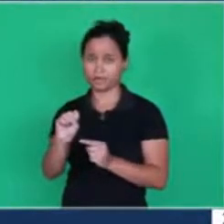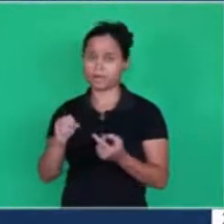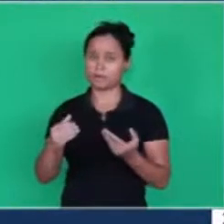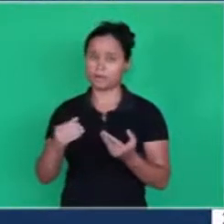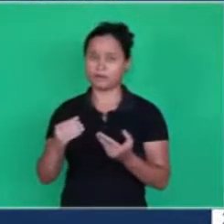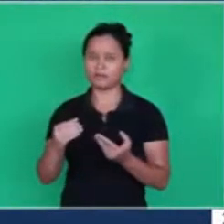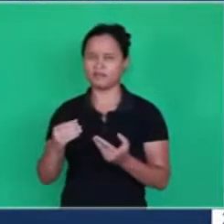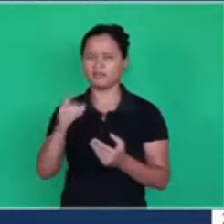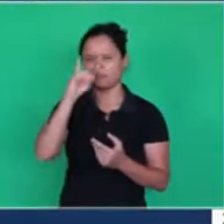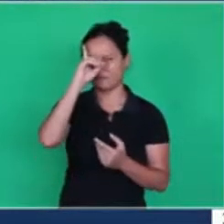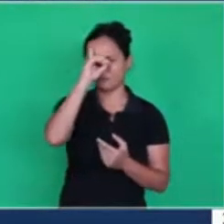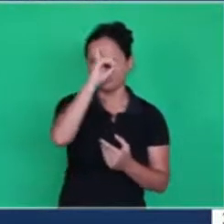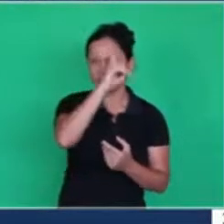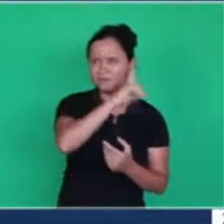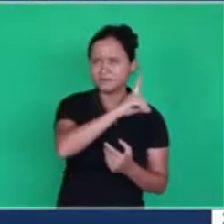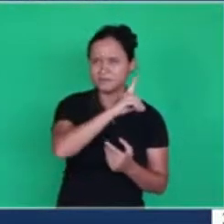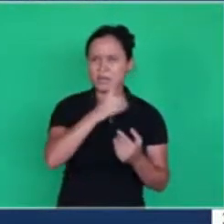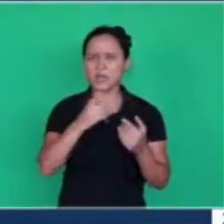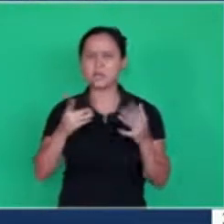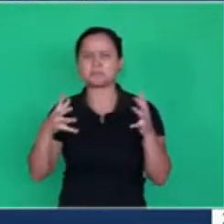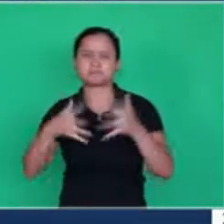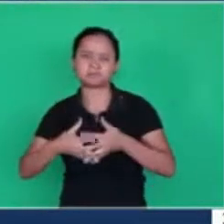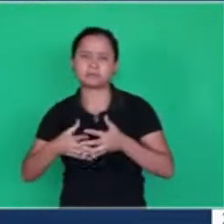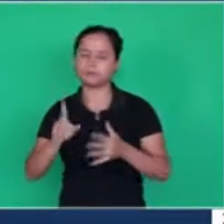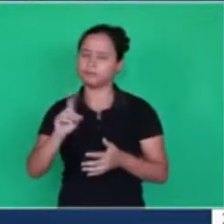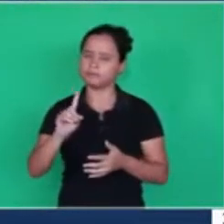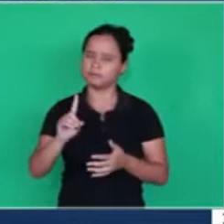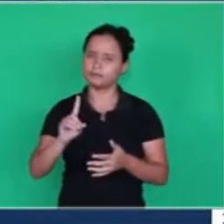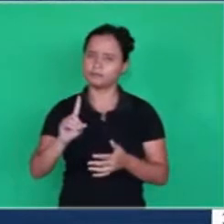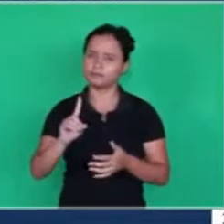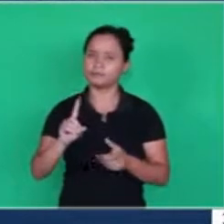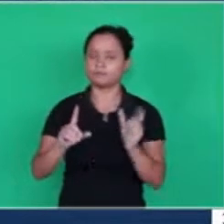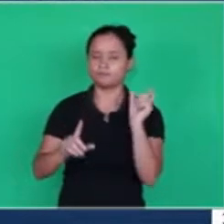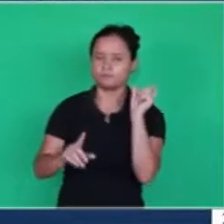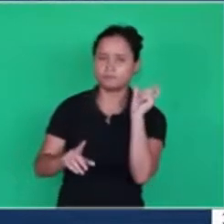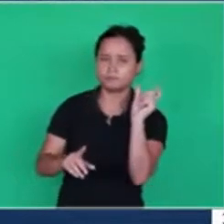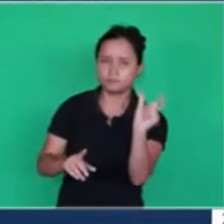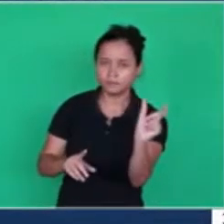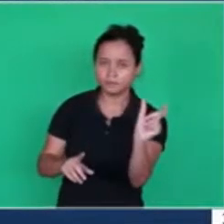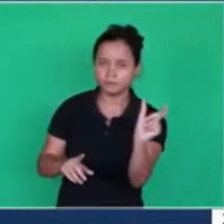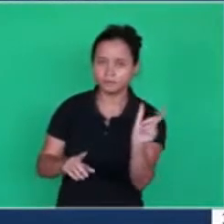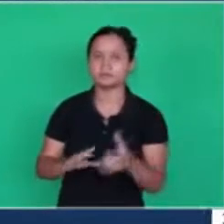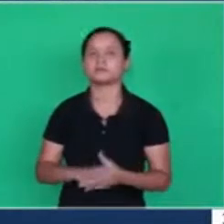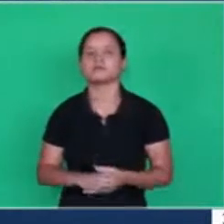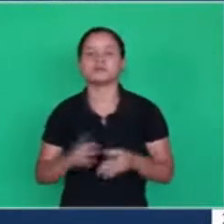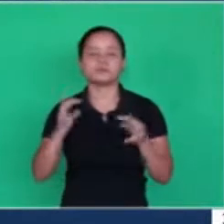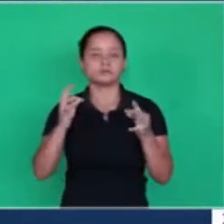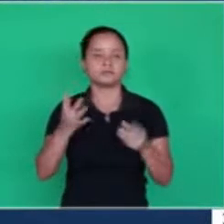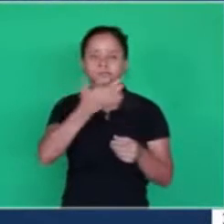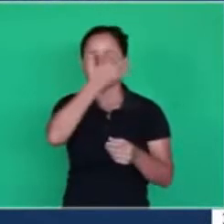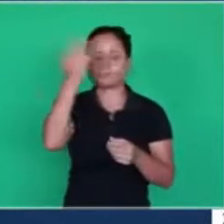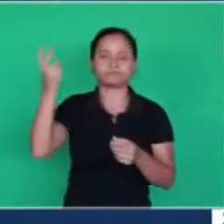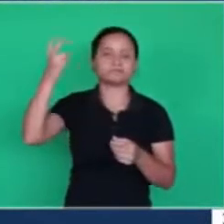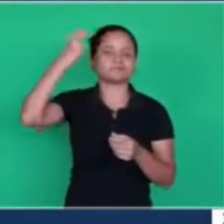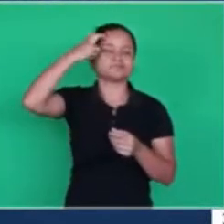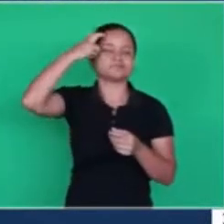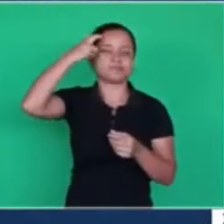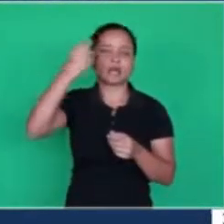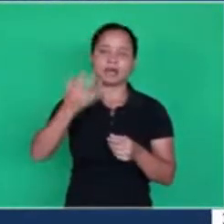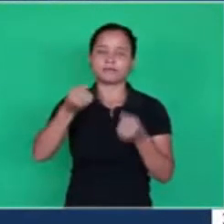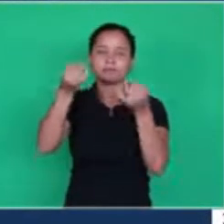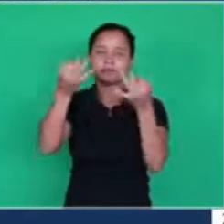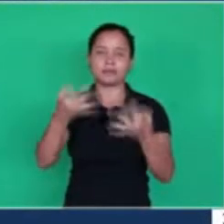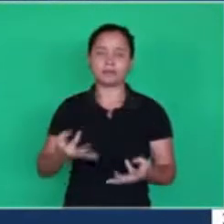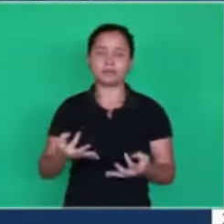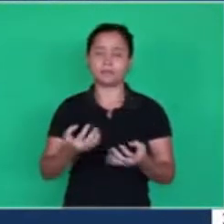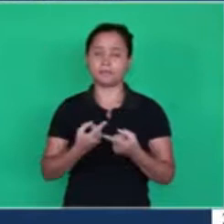entender isso. São palavras que são colocadas, todo sabido quer falar sobre isso. E diz um monte de bobagem, um